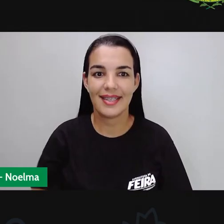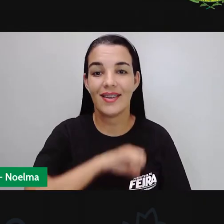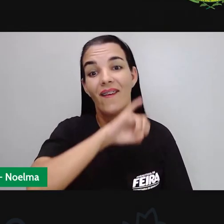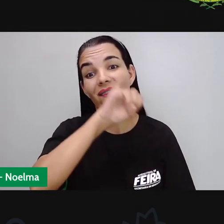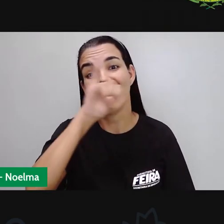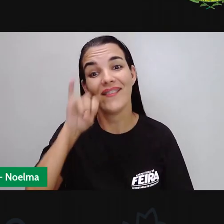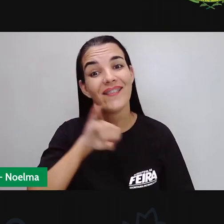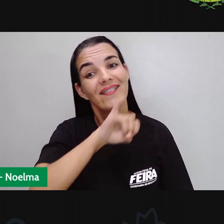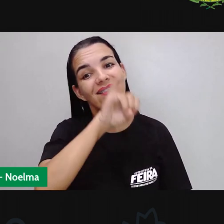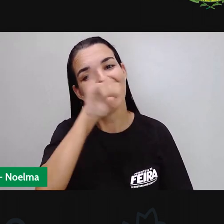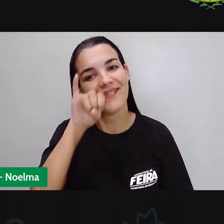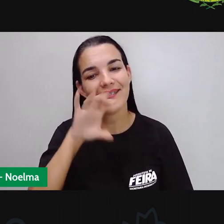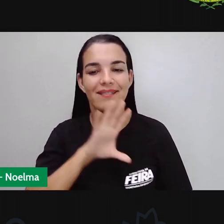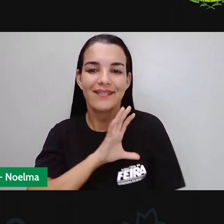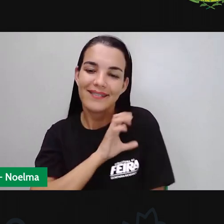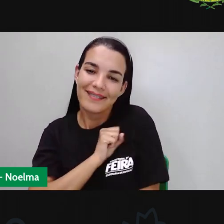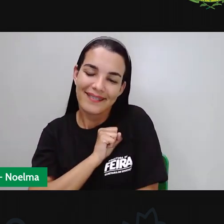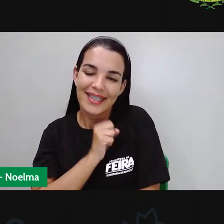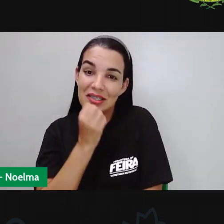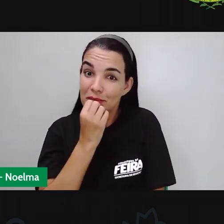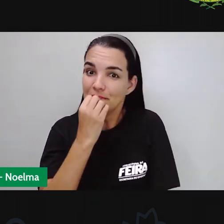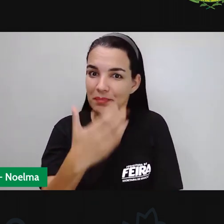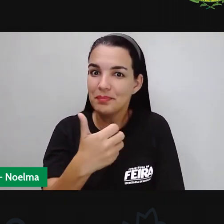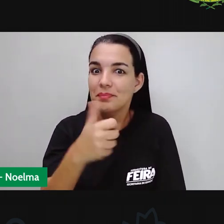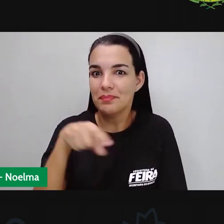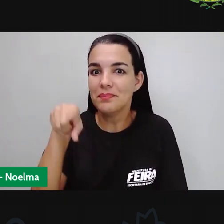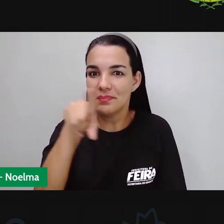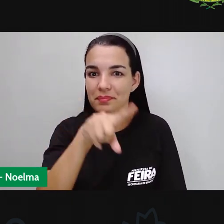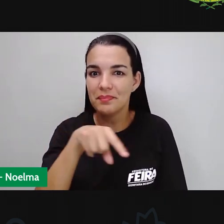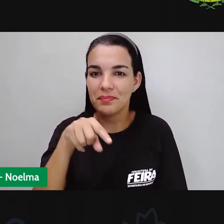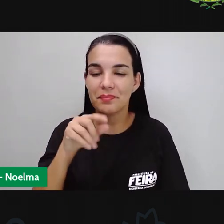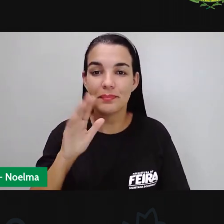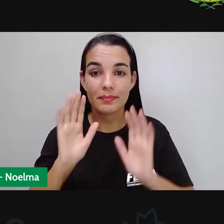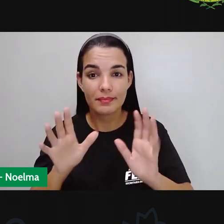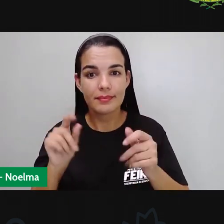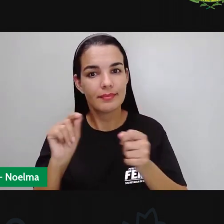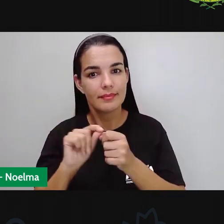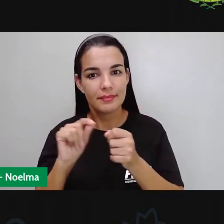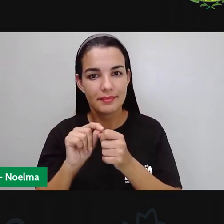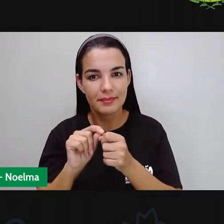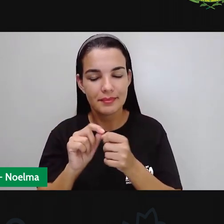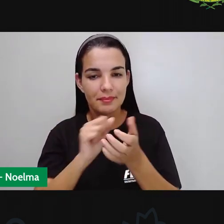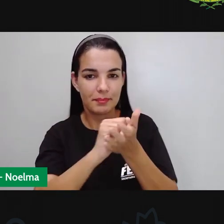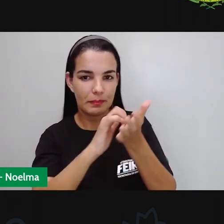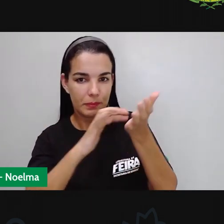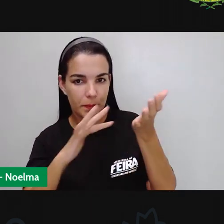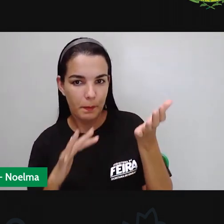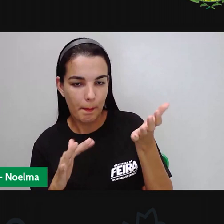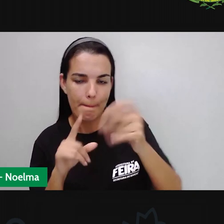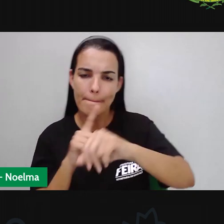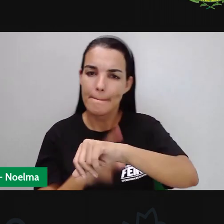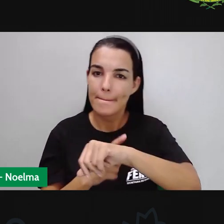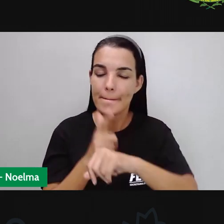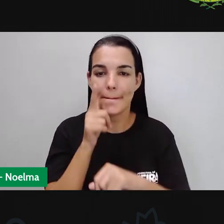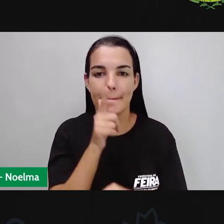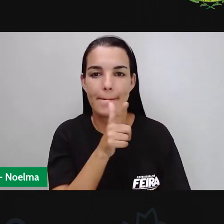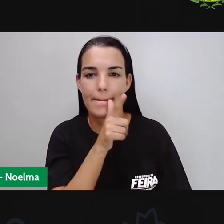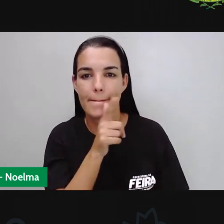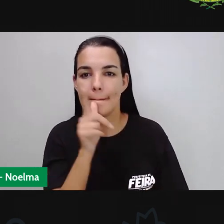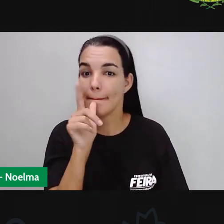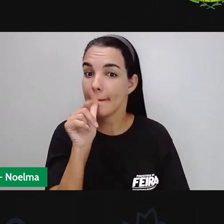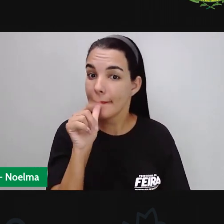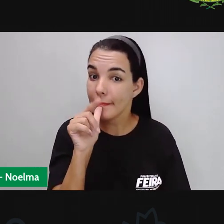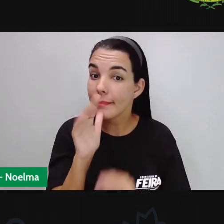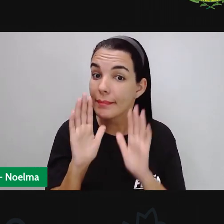Oi, amores, e aí, tudo bem com vocês? Já fizeram atividade, aproveitaram o tempinho para tomar água, ir ao banheiro, fazer um